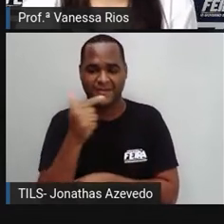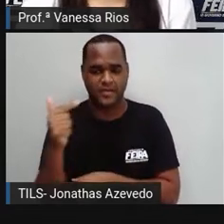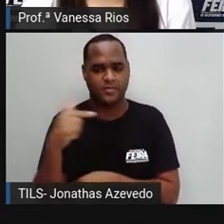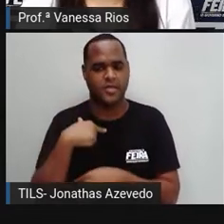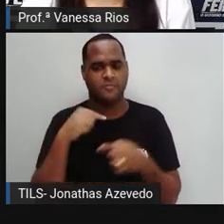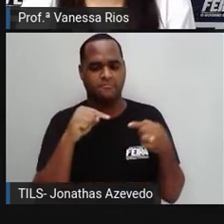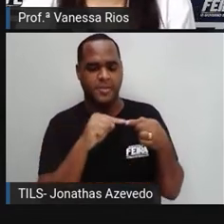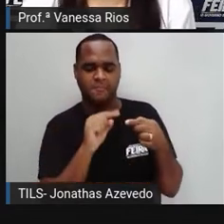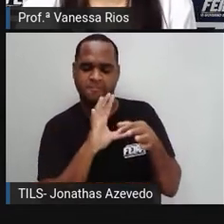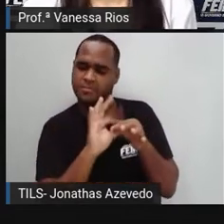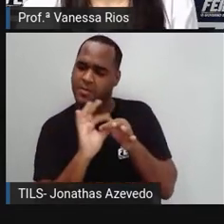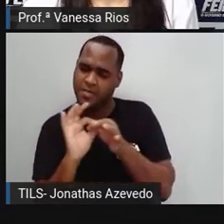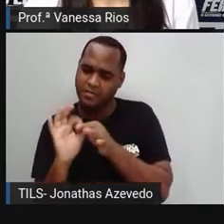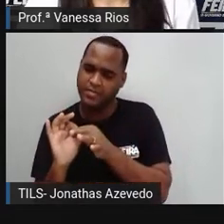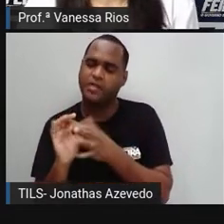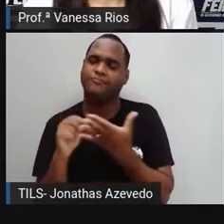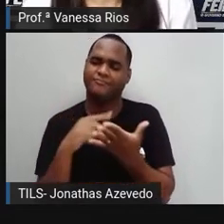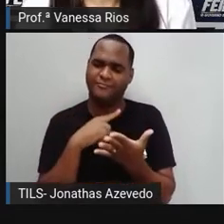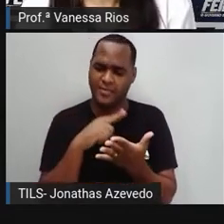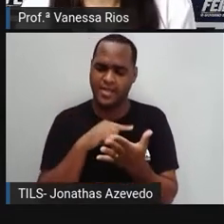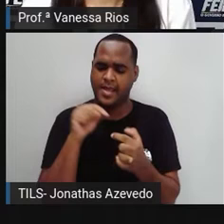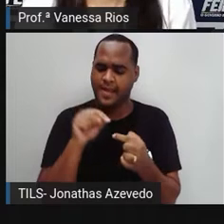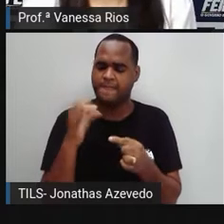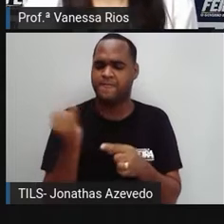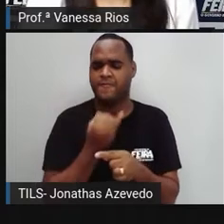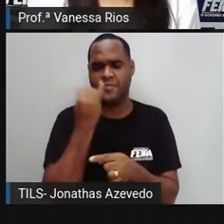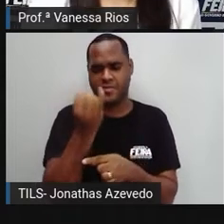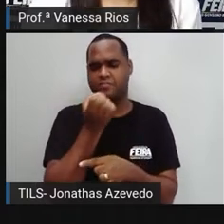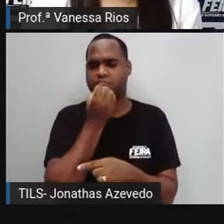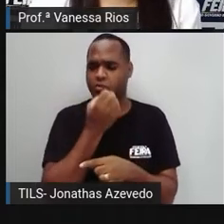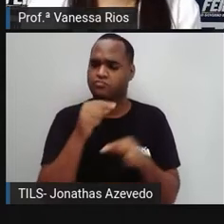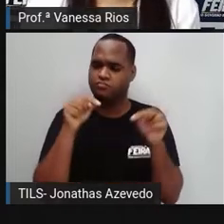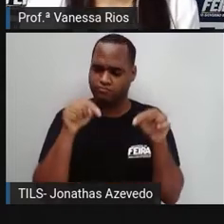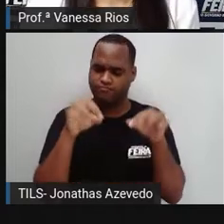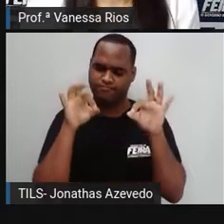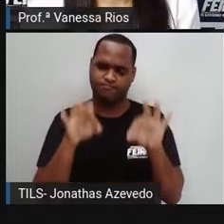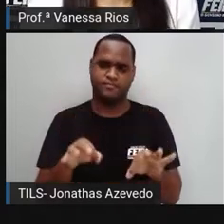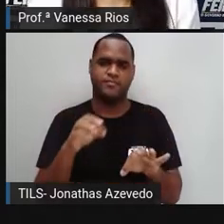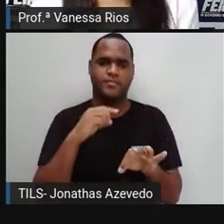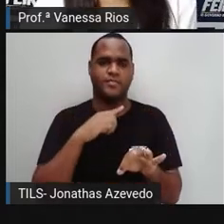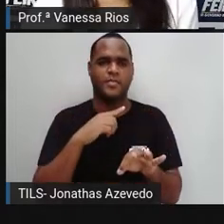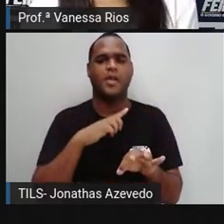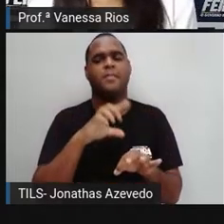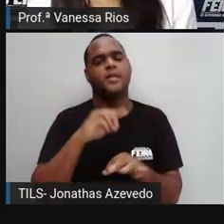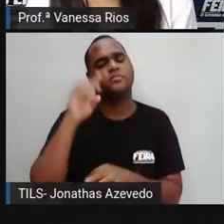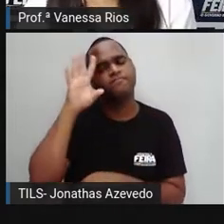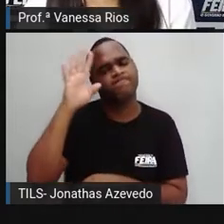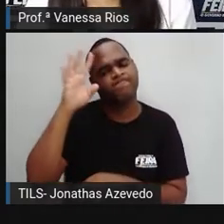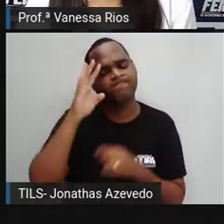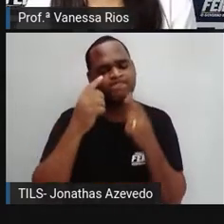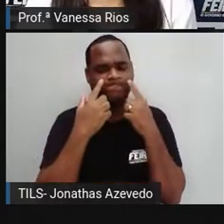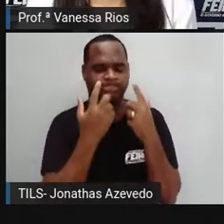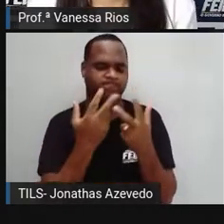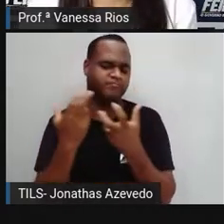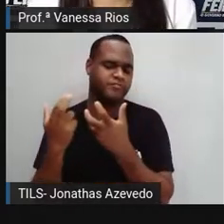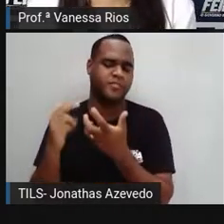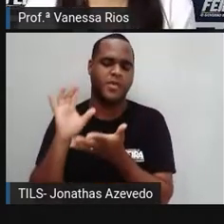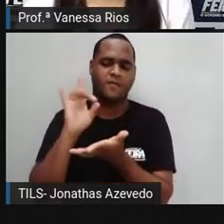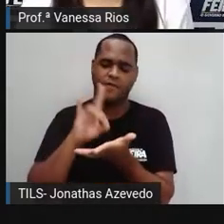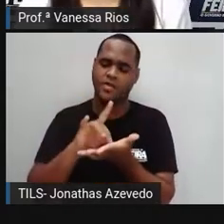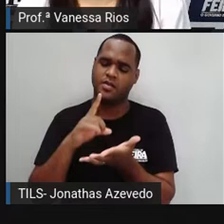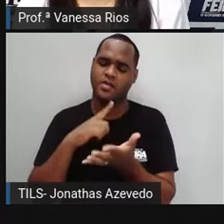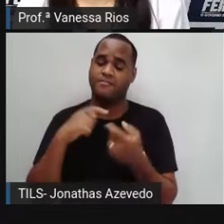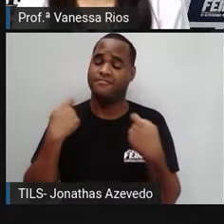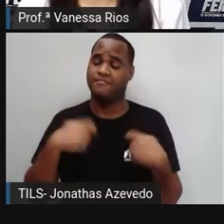essa relação, né? Que é importante, que existe. Mas aí a gente também tem que observar as realidades,